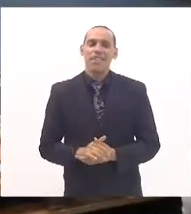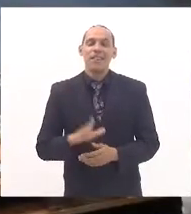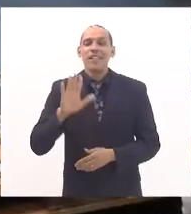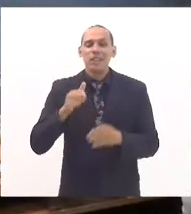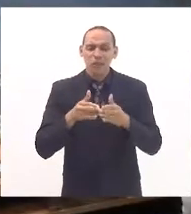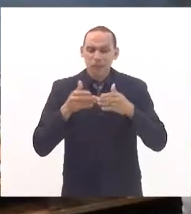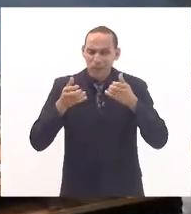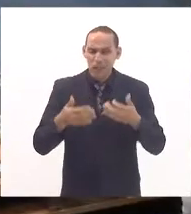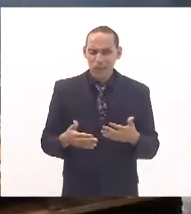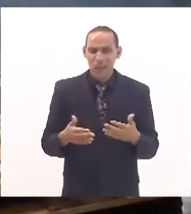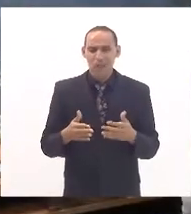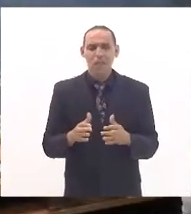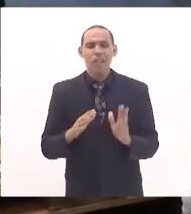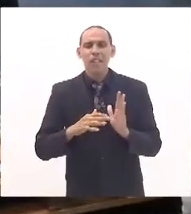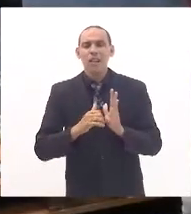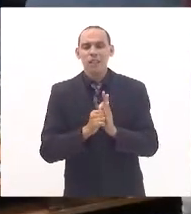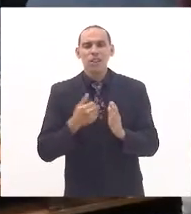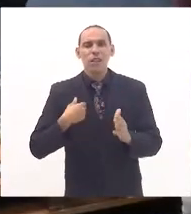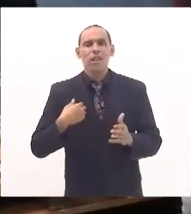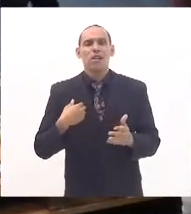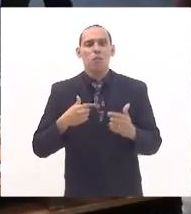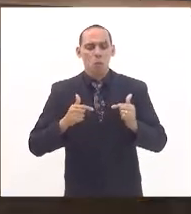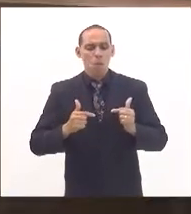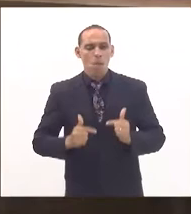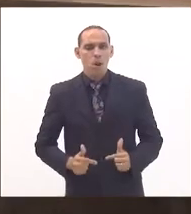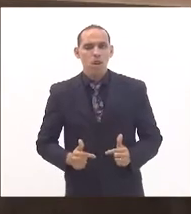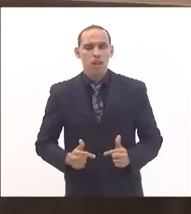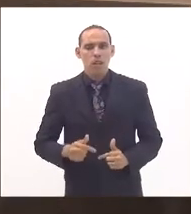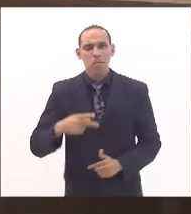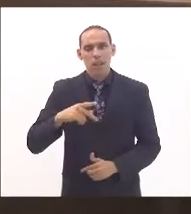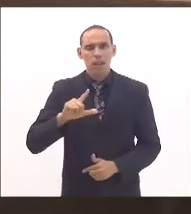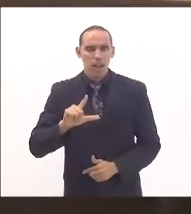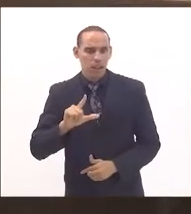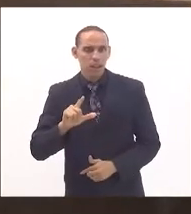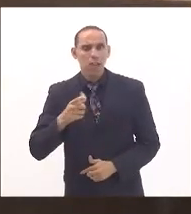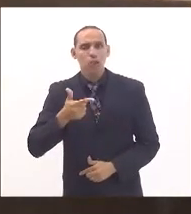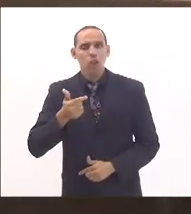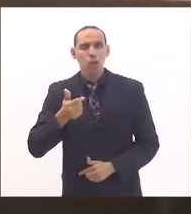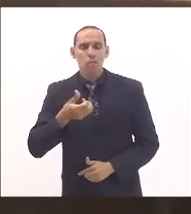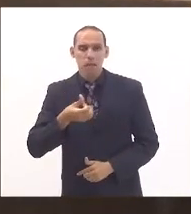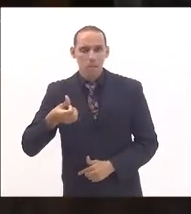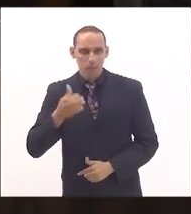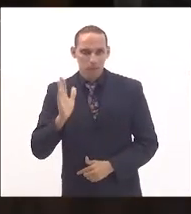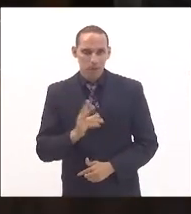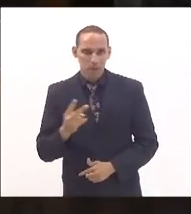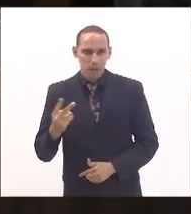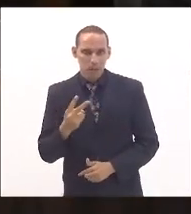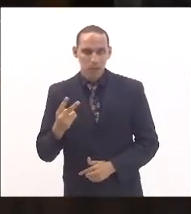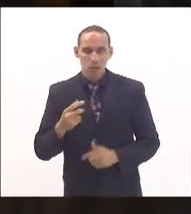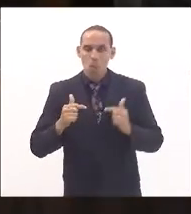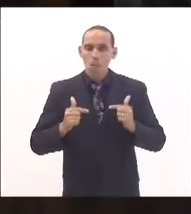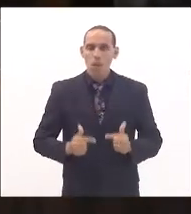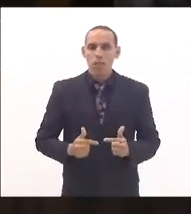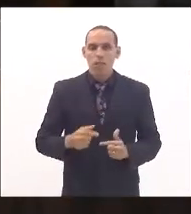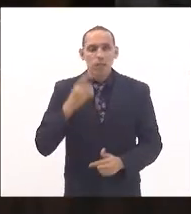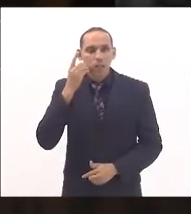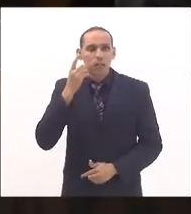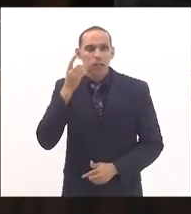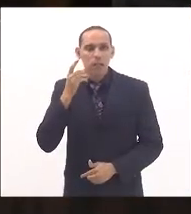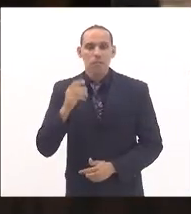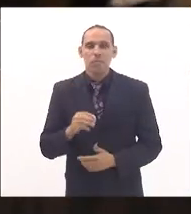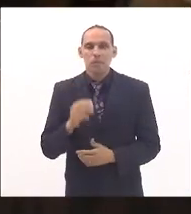de ordem, presidente, para registrar minha abstenção no projeto de resolução 1266 de 22. Obrigado. 1266 de 22, abstenção do